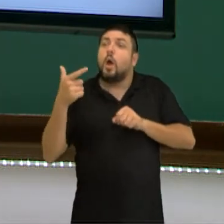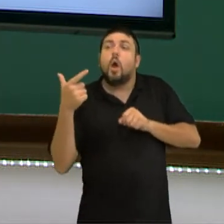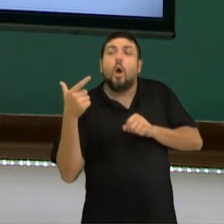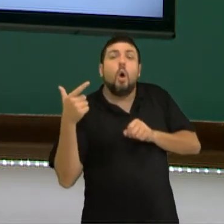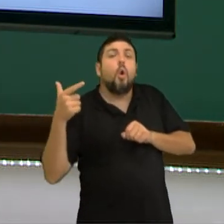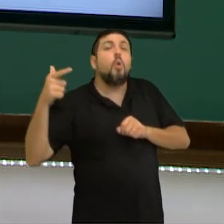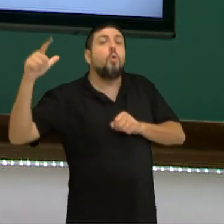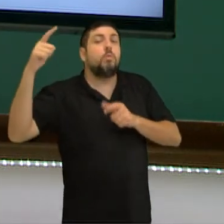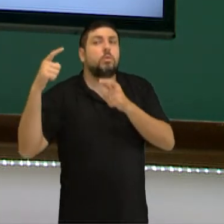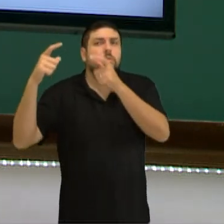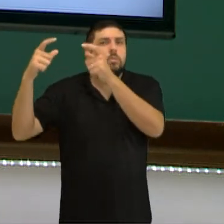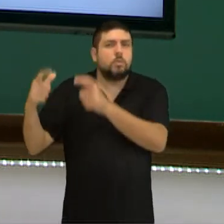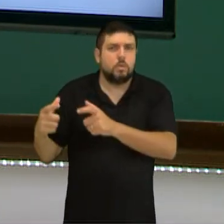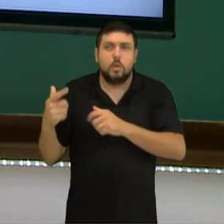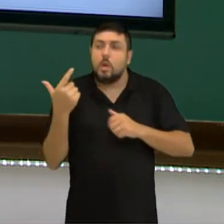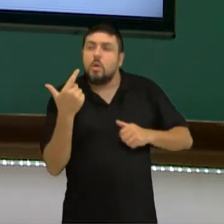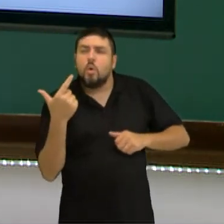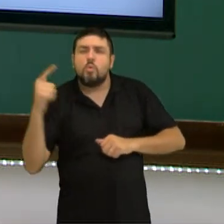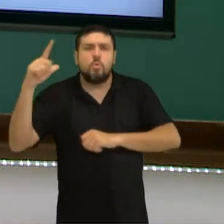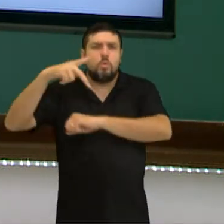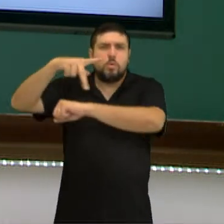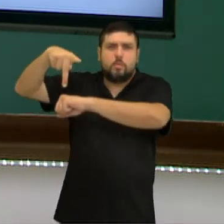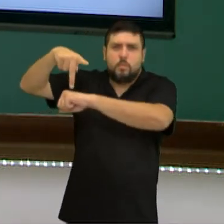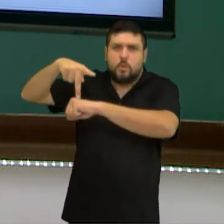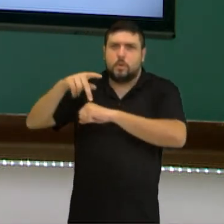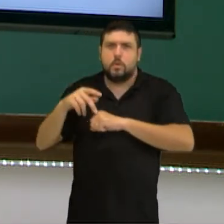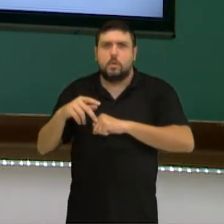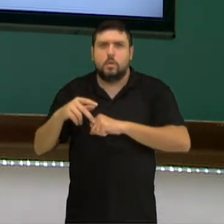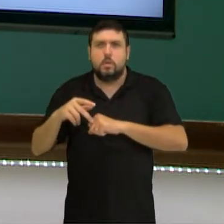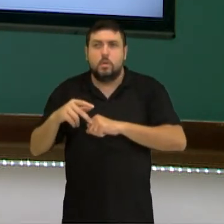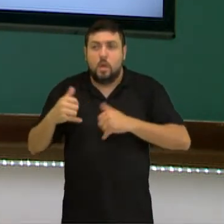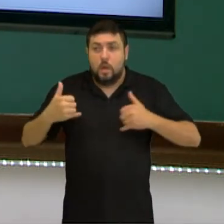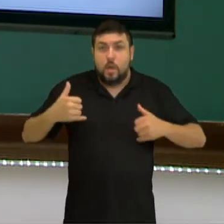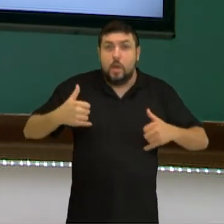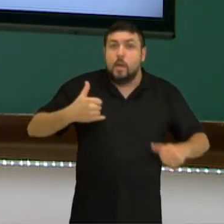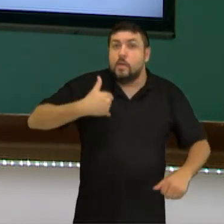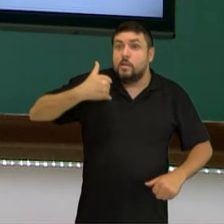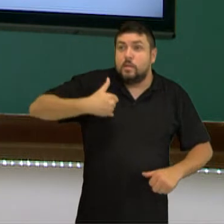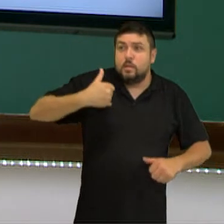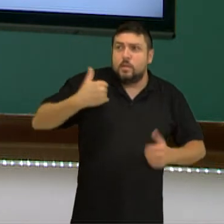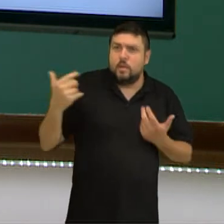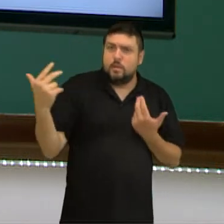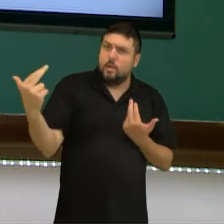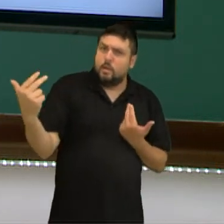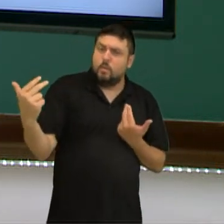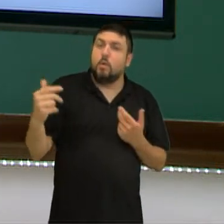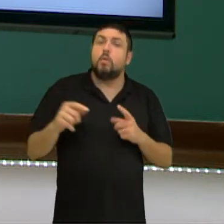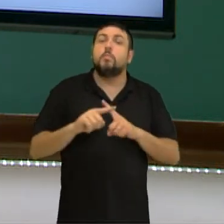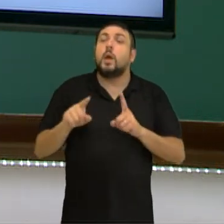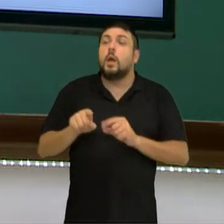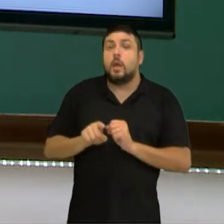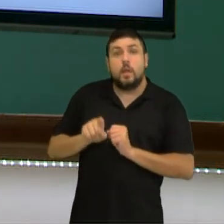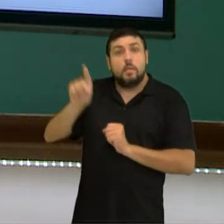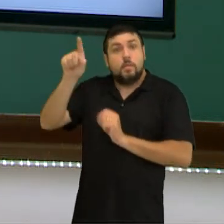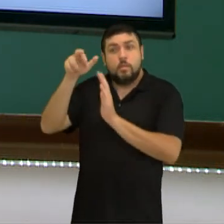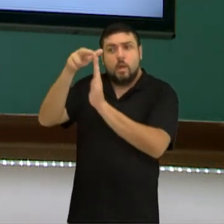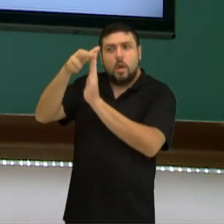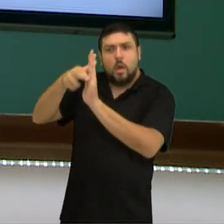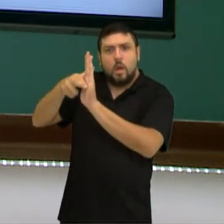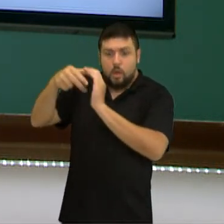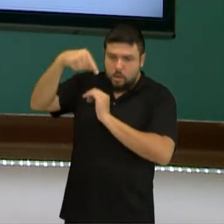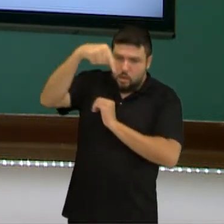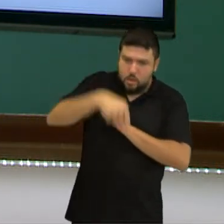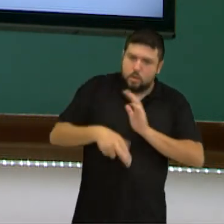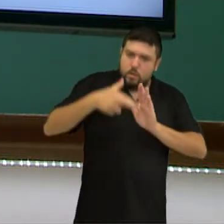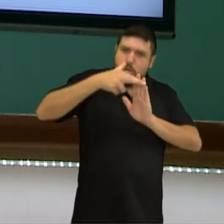está em outro espaço, outra localização, vive, portanto, em outro grupo social. As regras de moral podem ser diferentes.